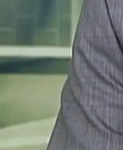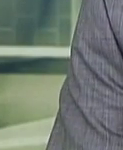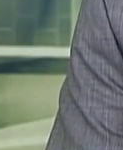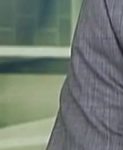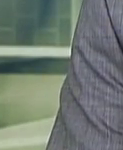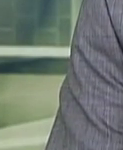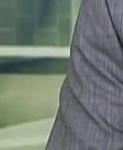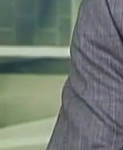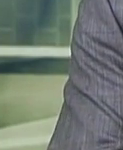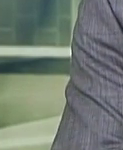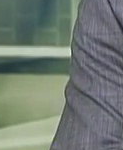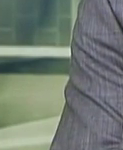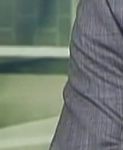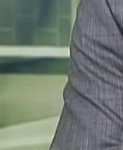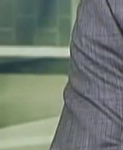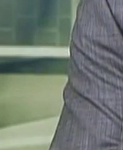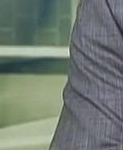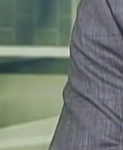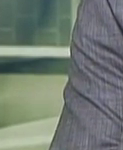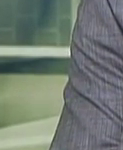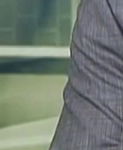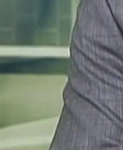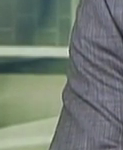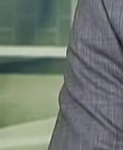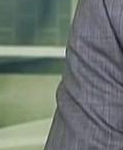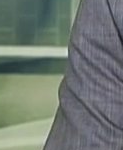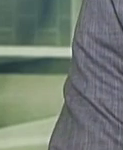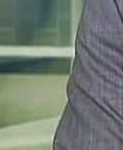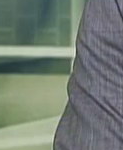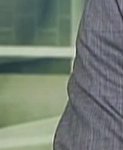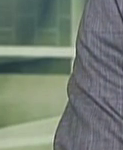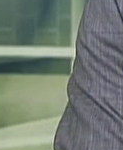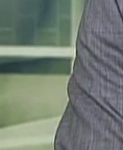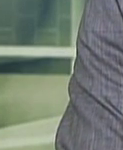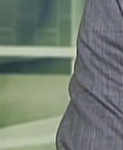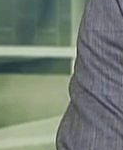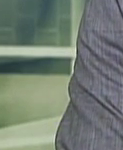A VAP, a produtora do vídeo que você acabou de ver, é a